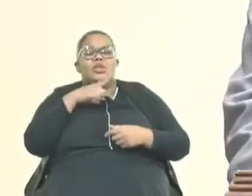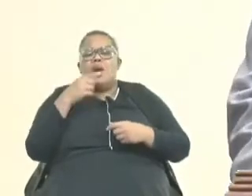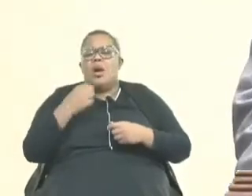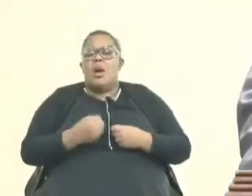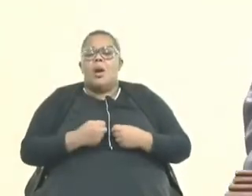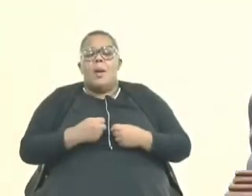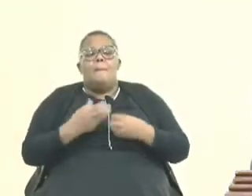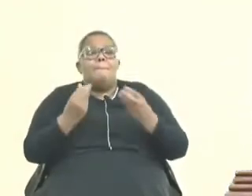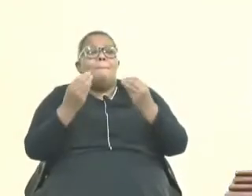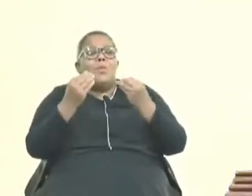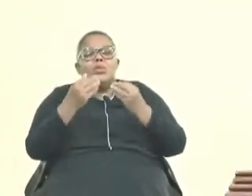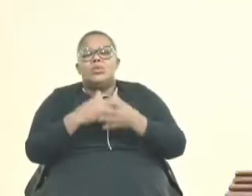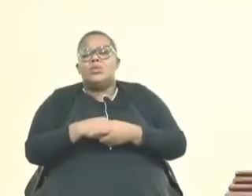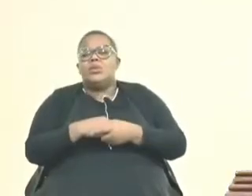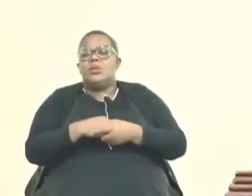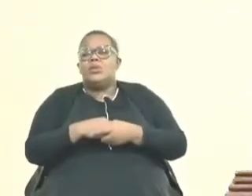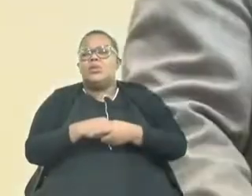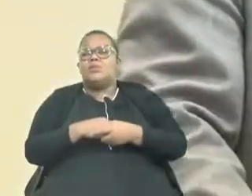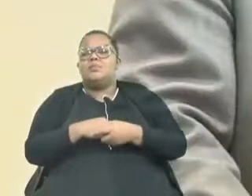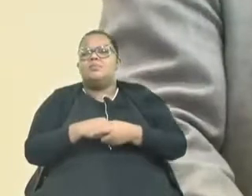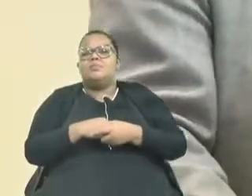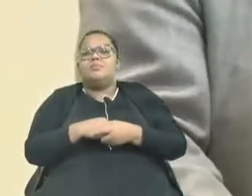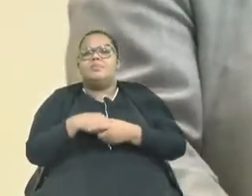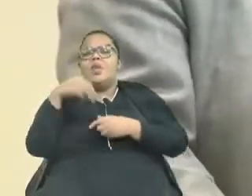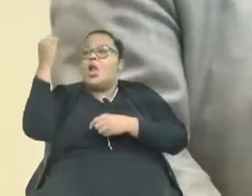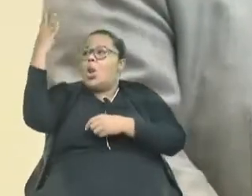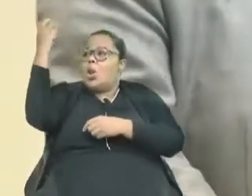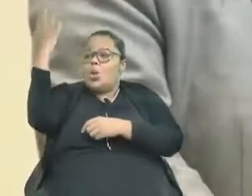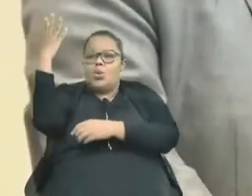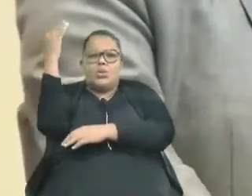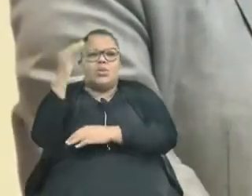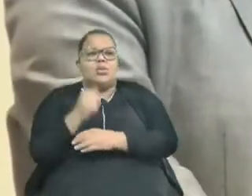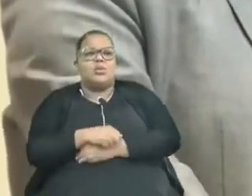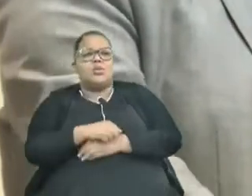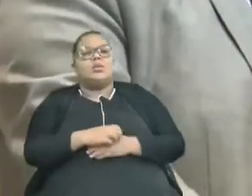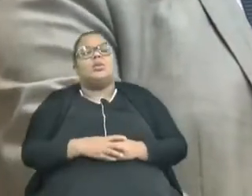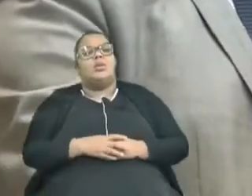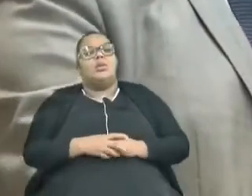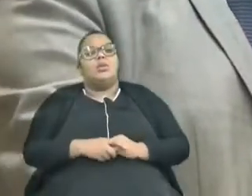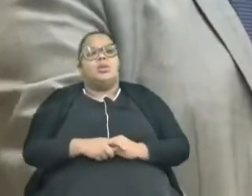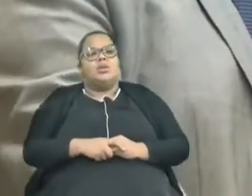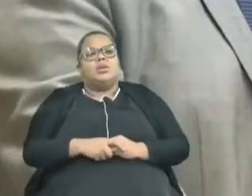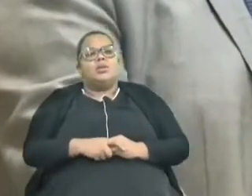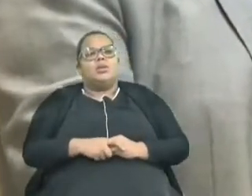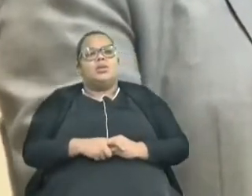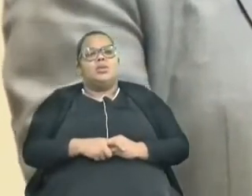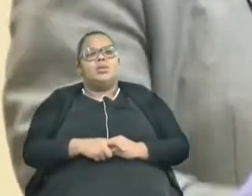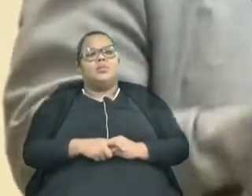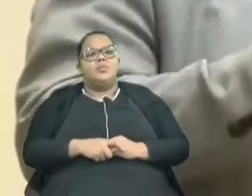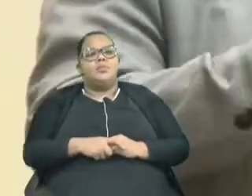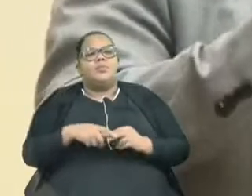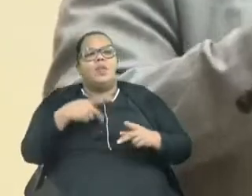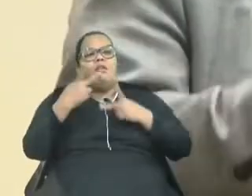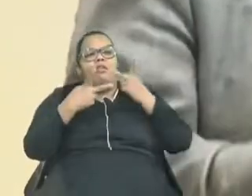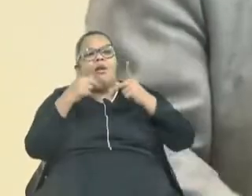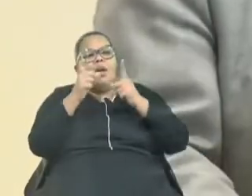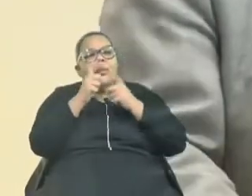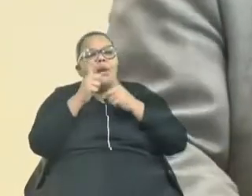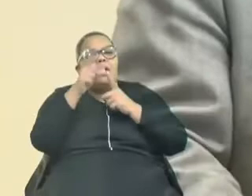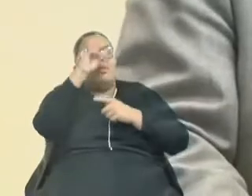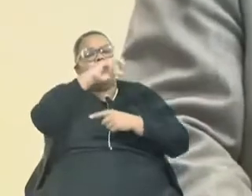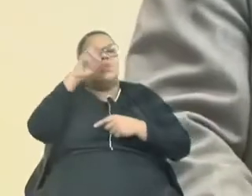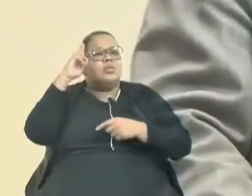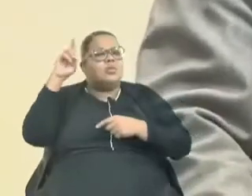castiçal com vários braços cada um com a sua lamparina Êxodo 25 31 a 40